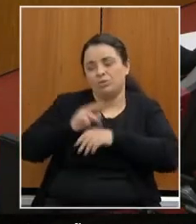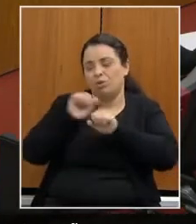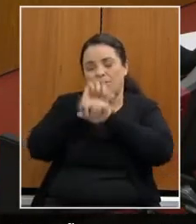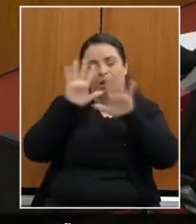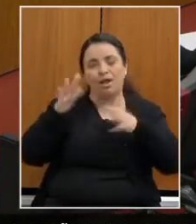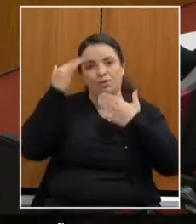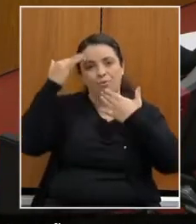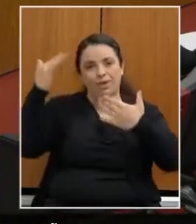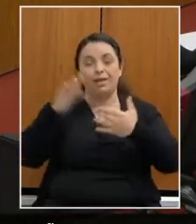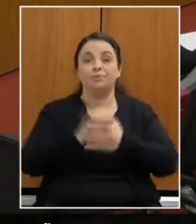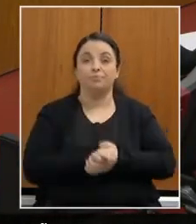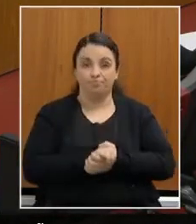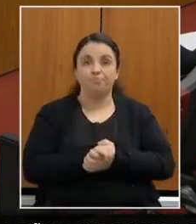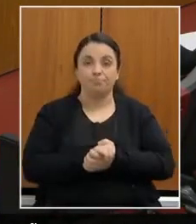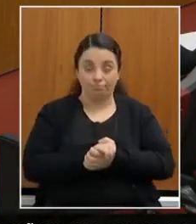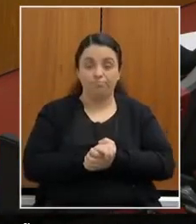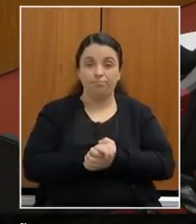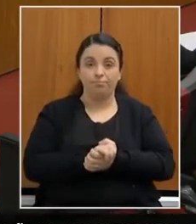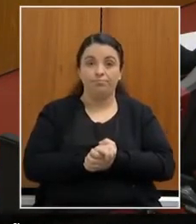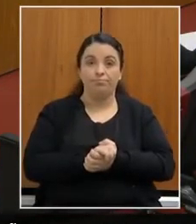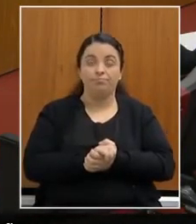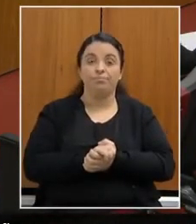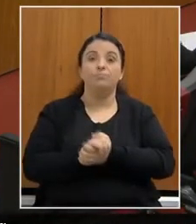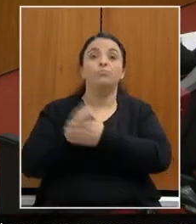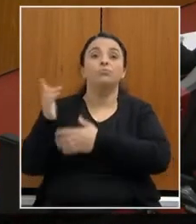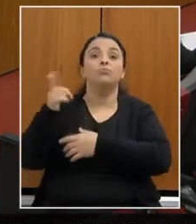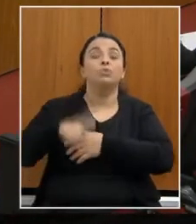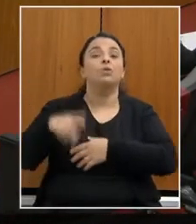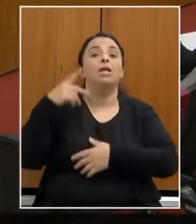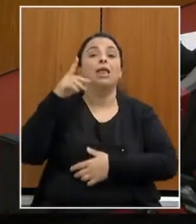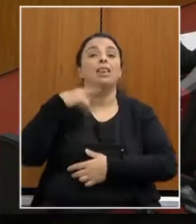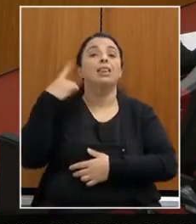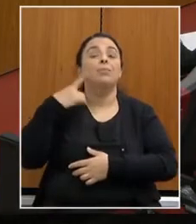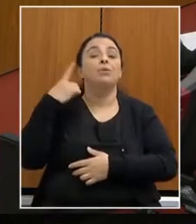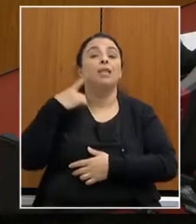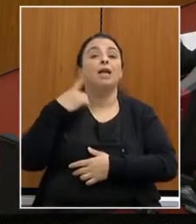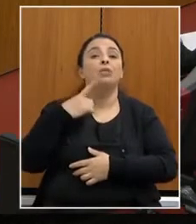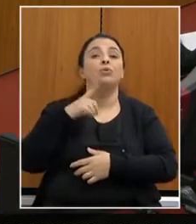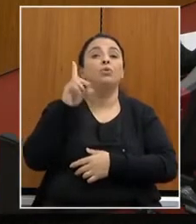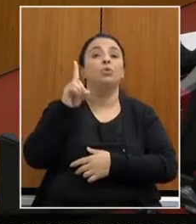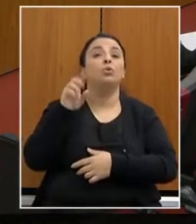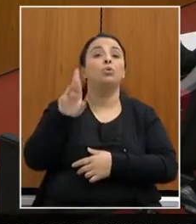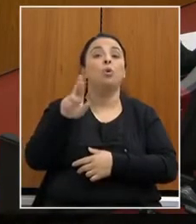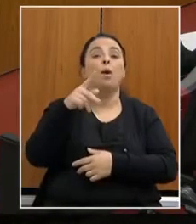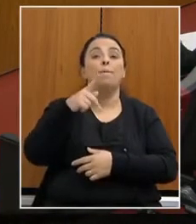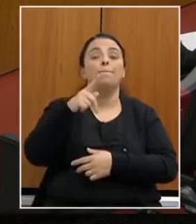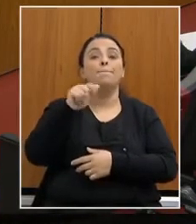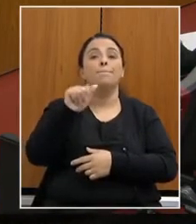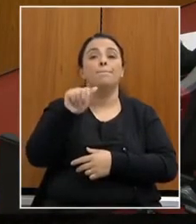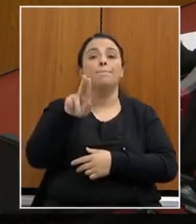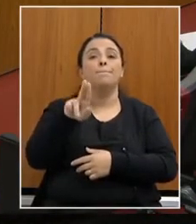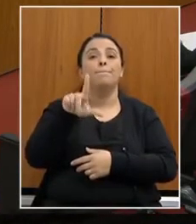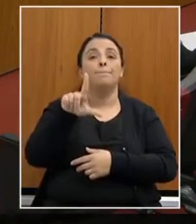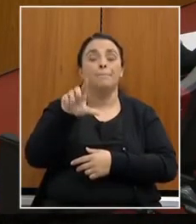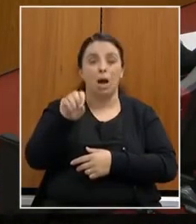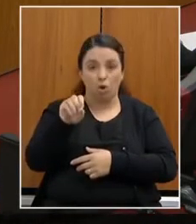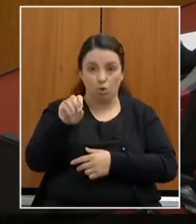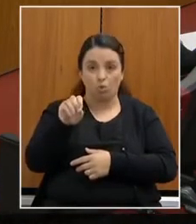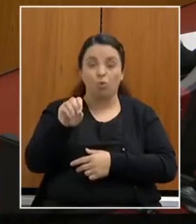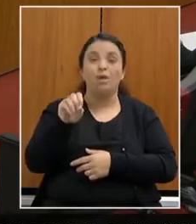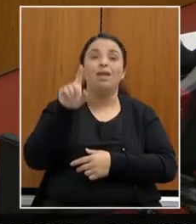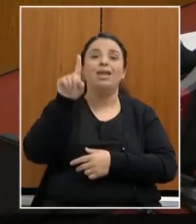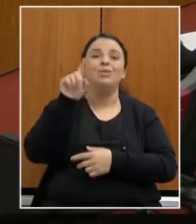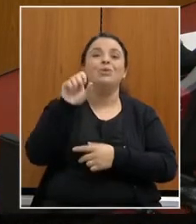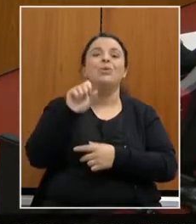passa a palavra ao deputado doutor Paulo lá na nossa nosso querido sul de